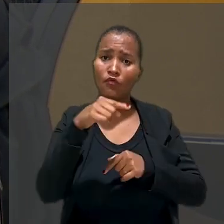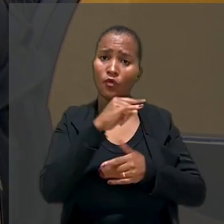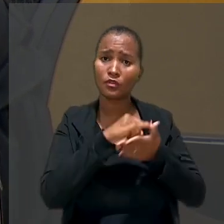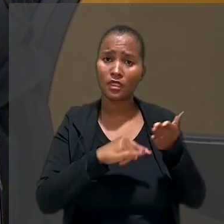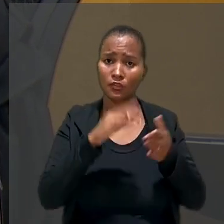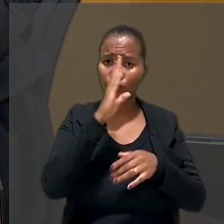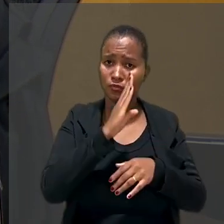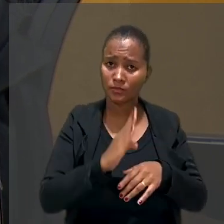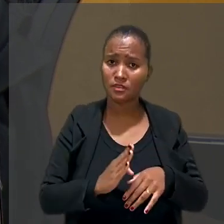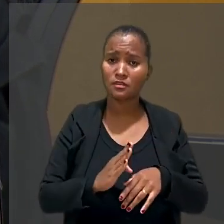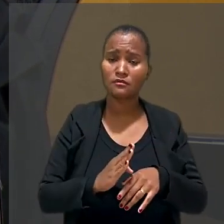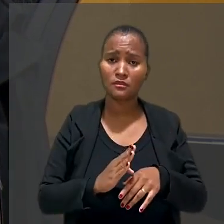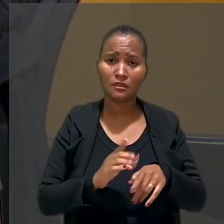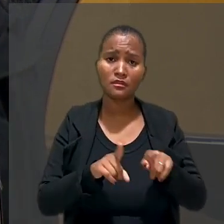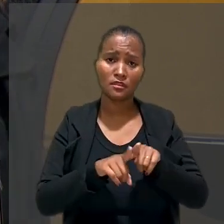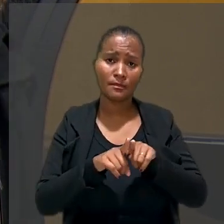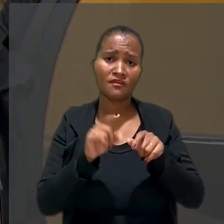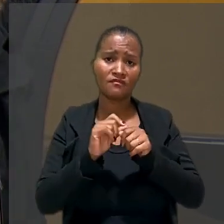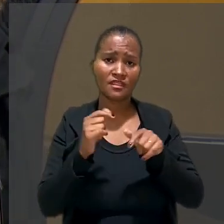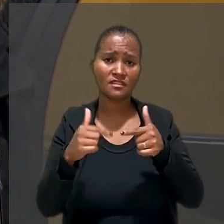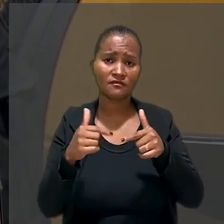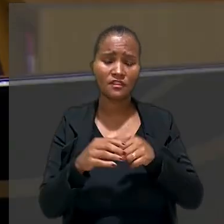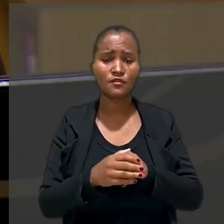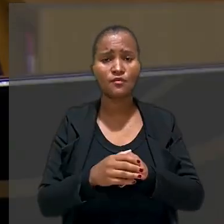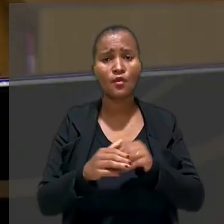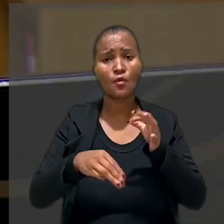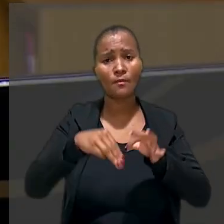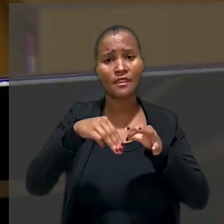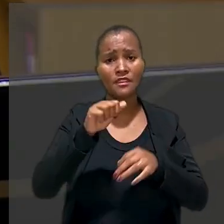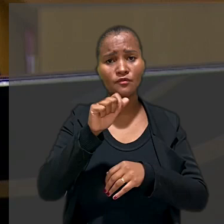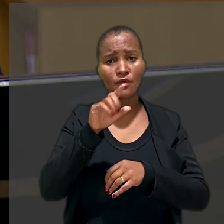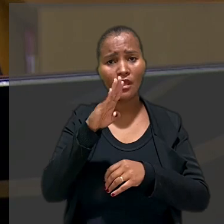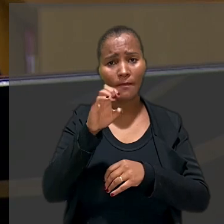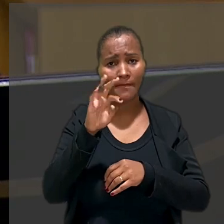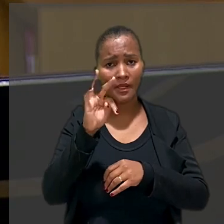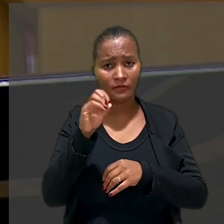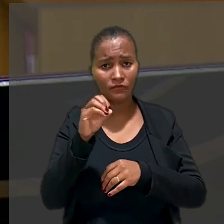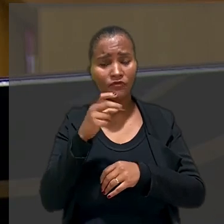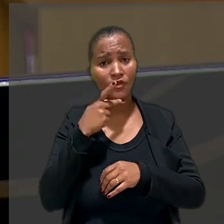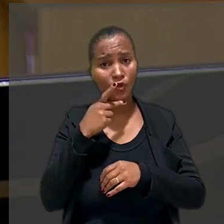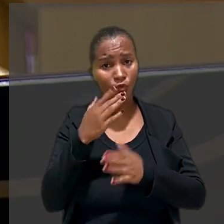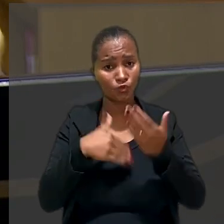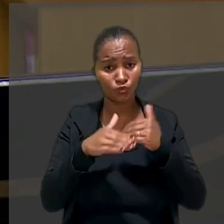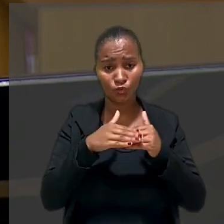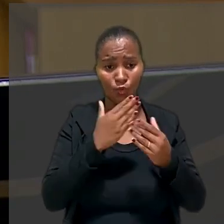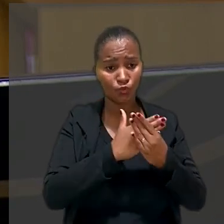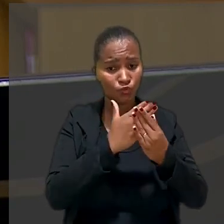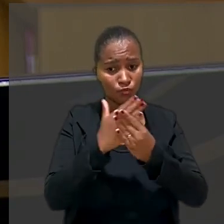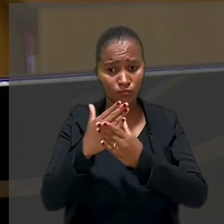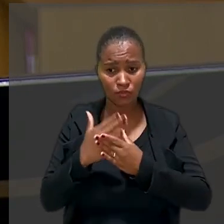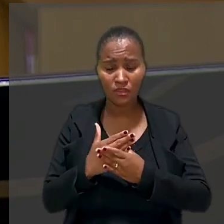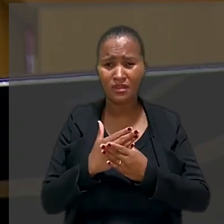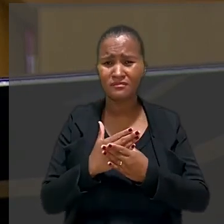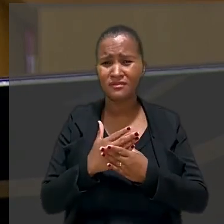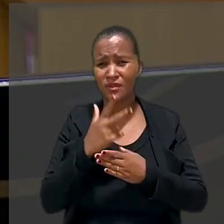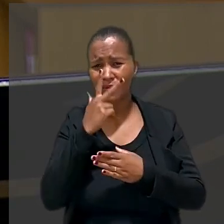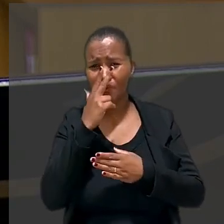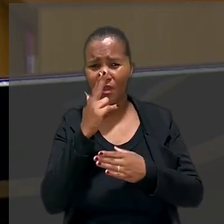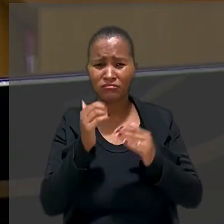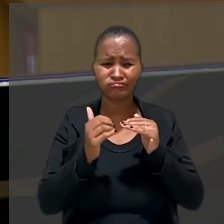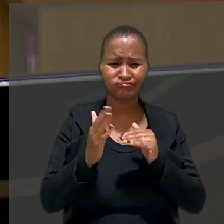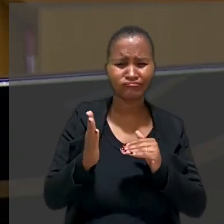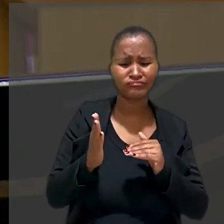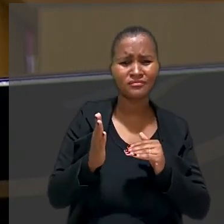trabalhador foi contratado no Brasil e também prestou serviços. O ministro Alberto Balazeiro observou que, em todos os casos, parece